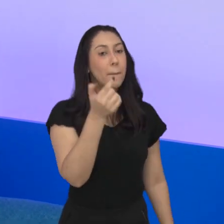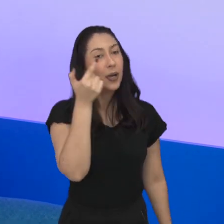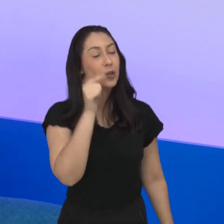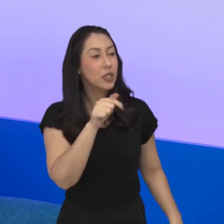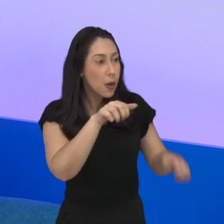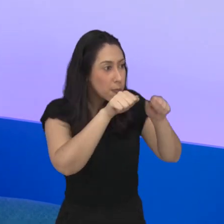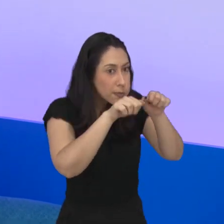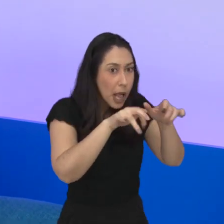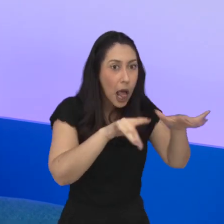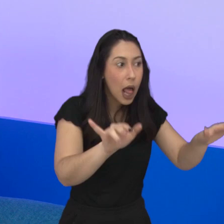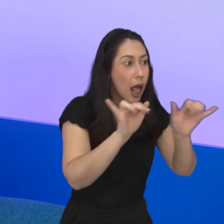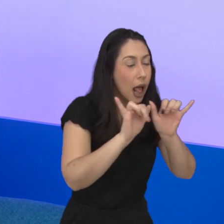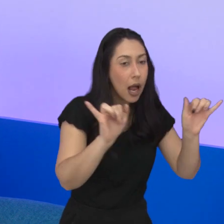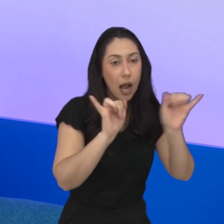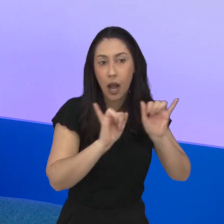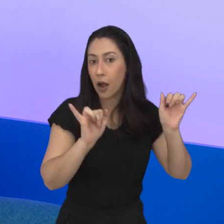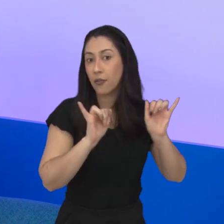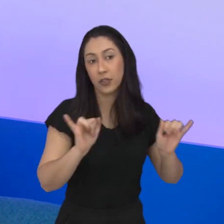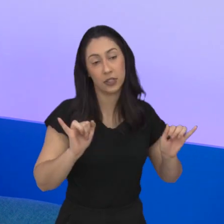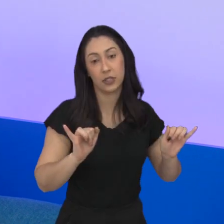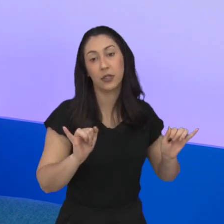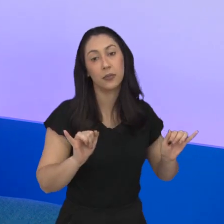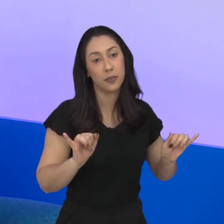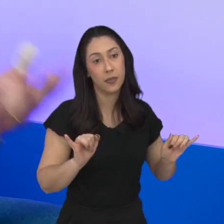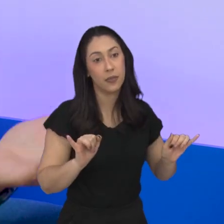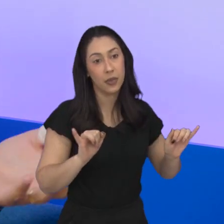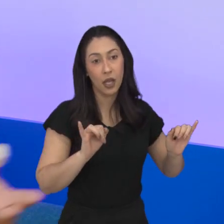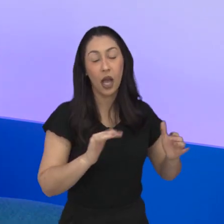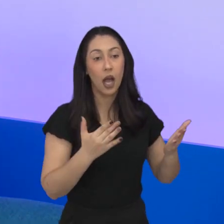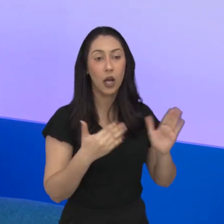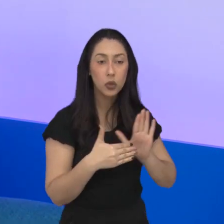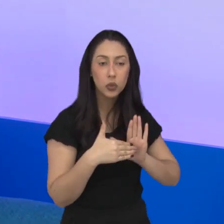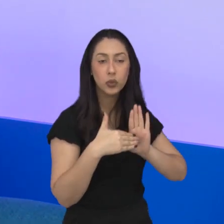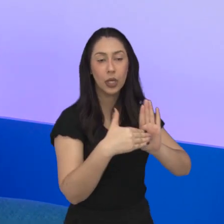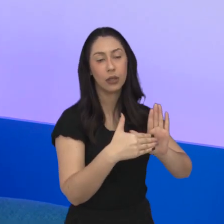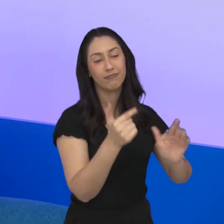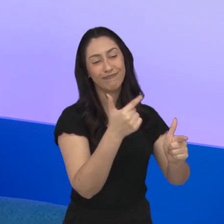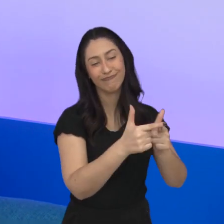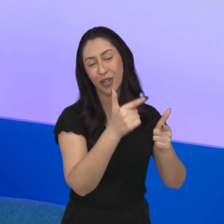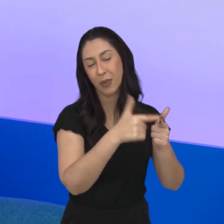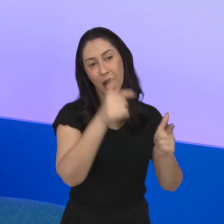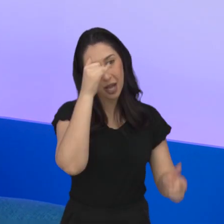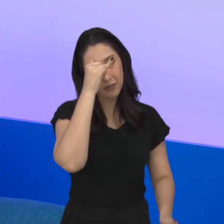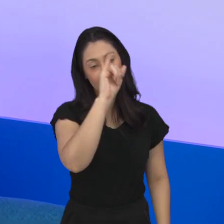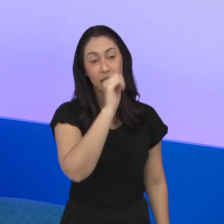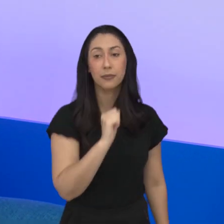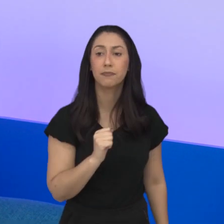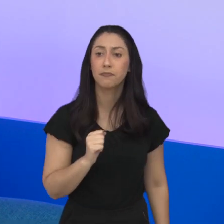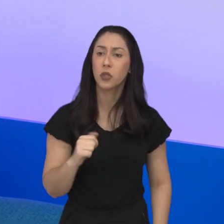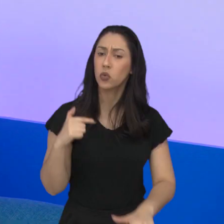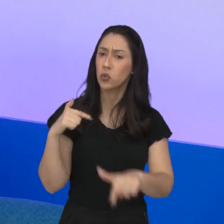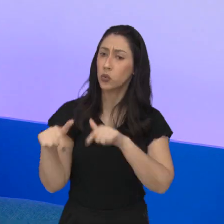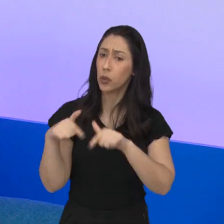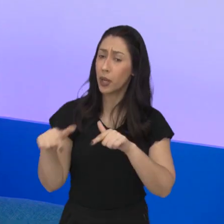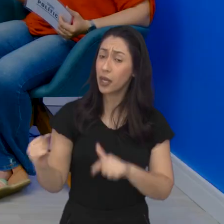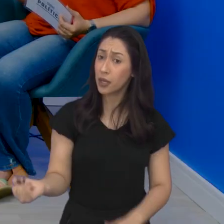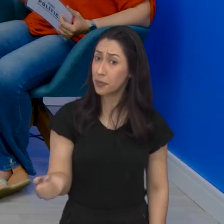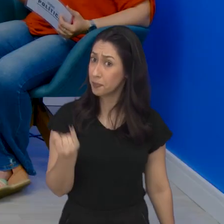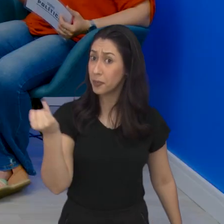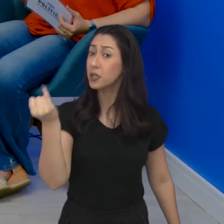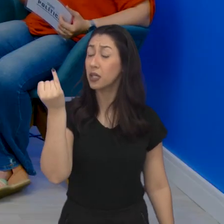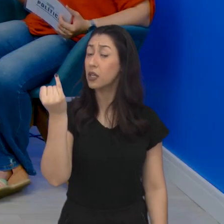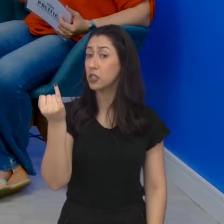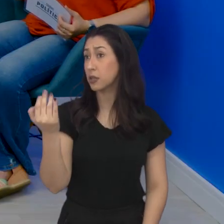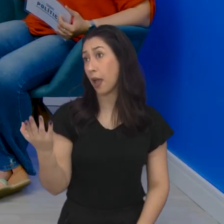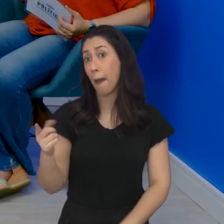de impacto, na verdade, ou seja, em óbito ou impacto material durante um evento de desastre. E esse trabalho é super